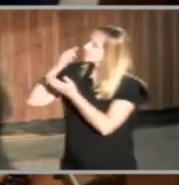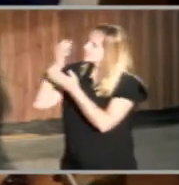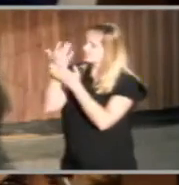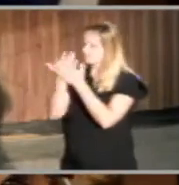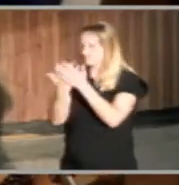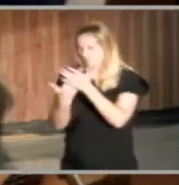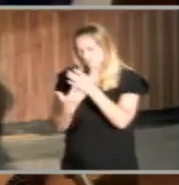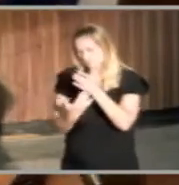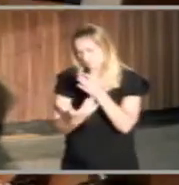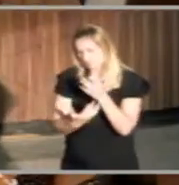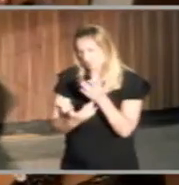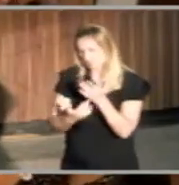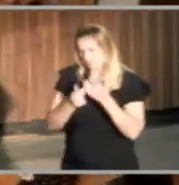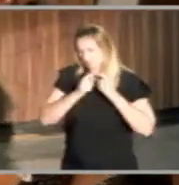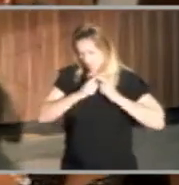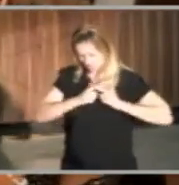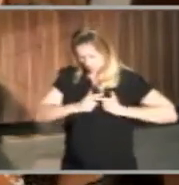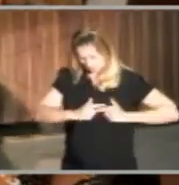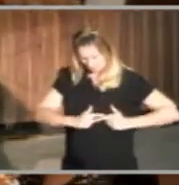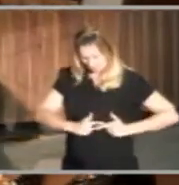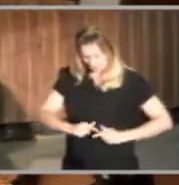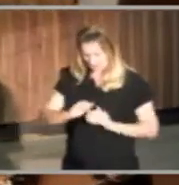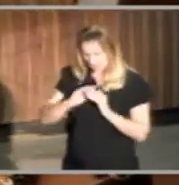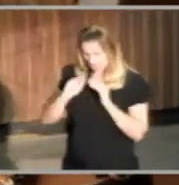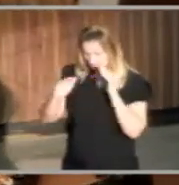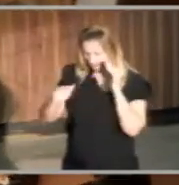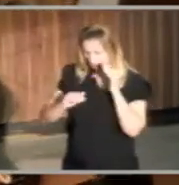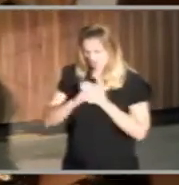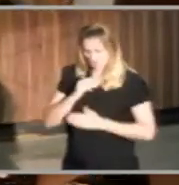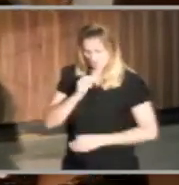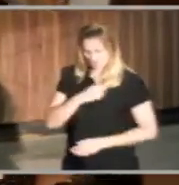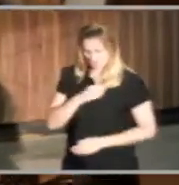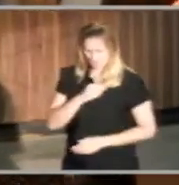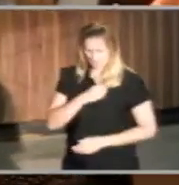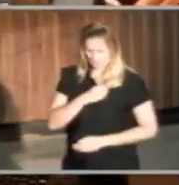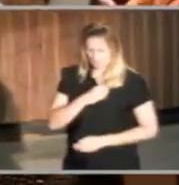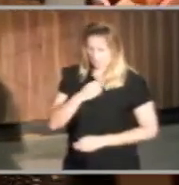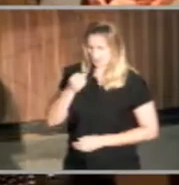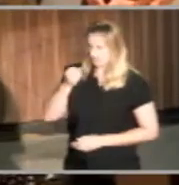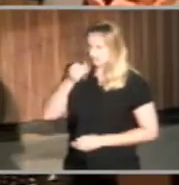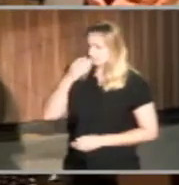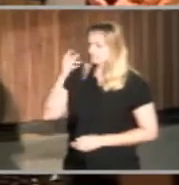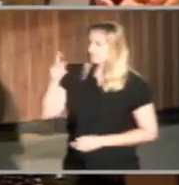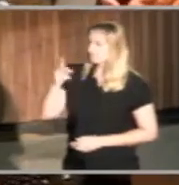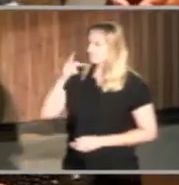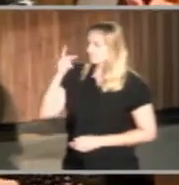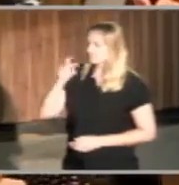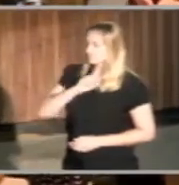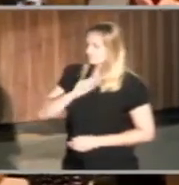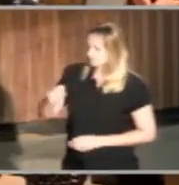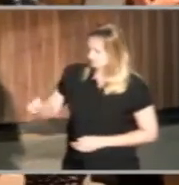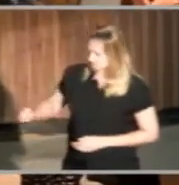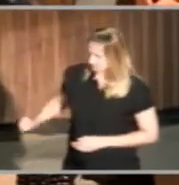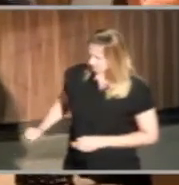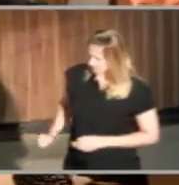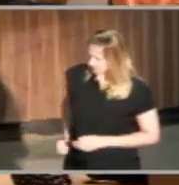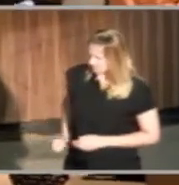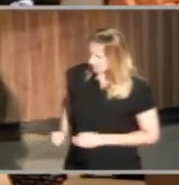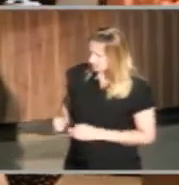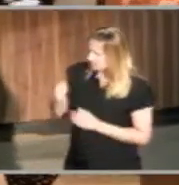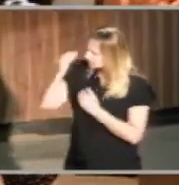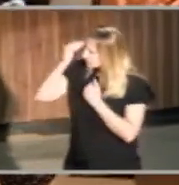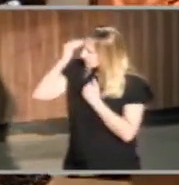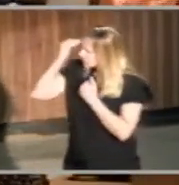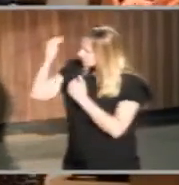sangue para nos purificar de todo pecado. Bendito seja o Senhor. Muito